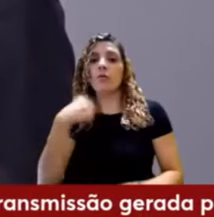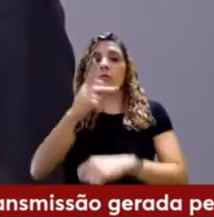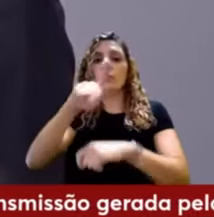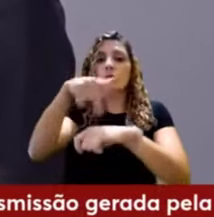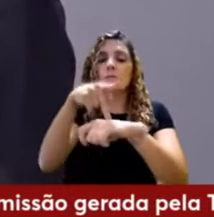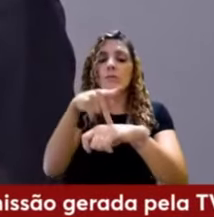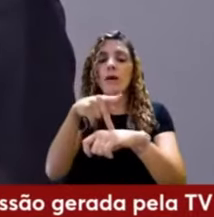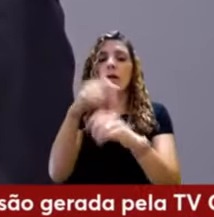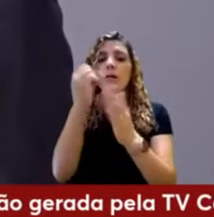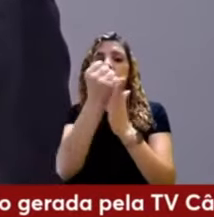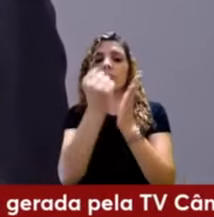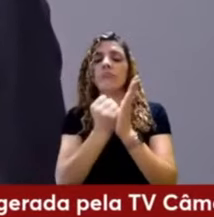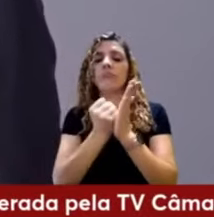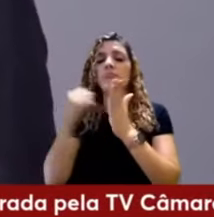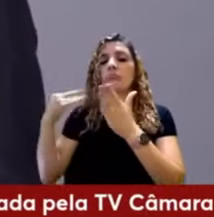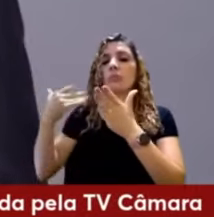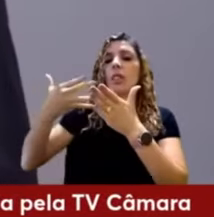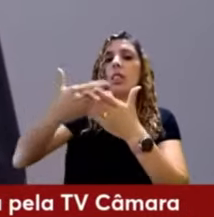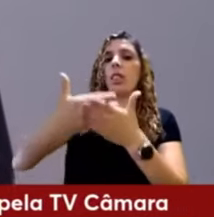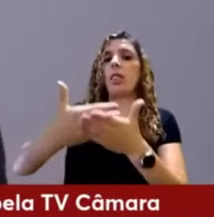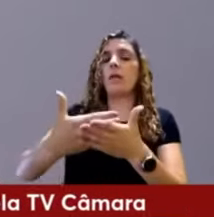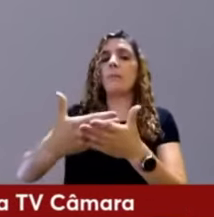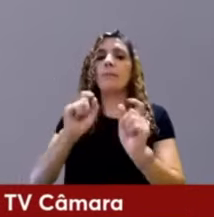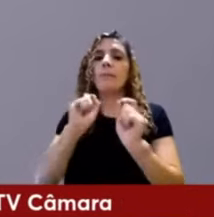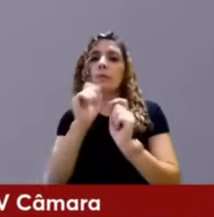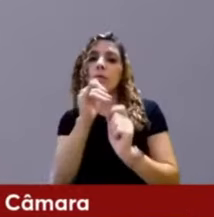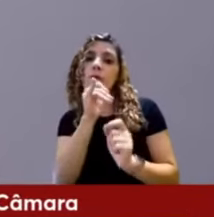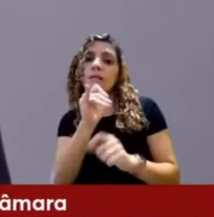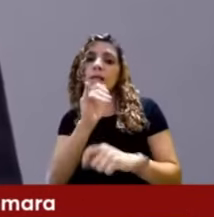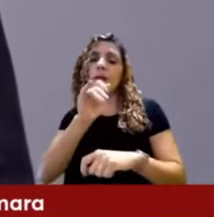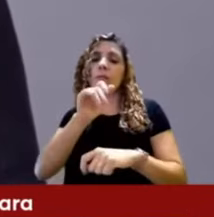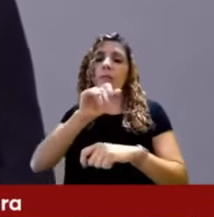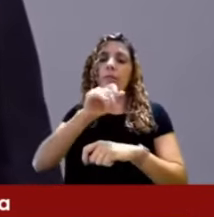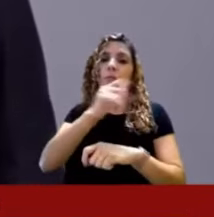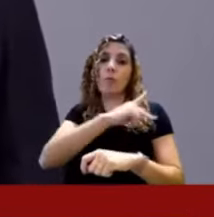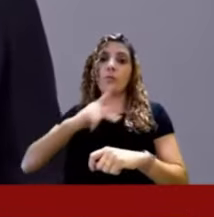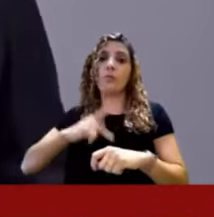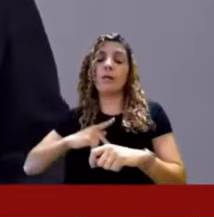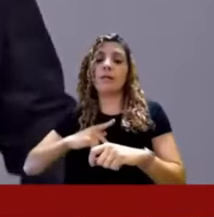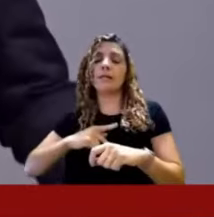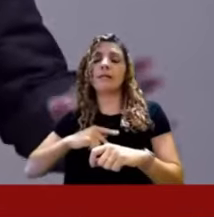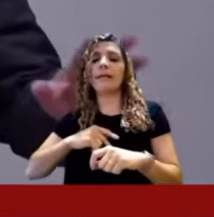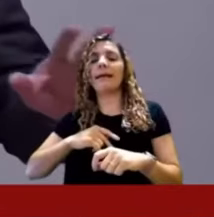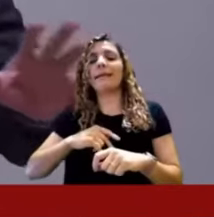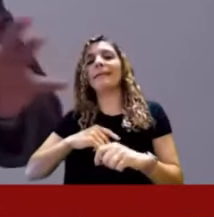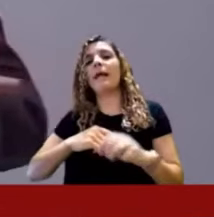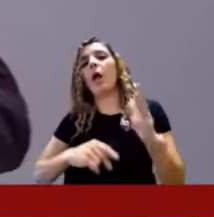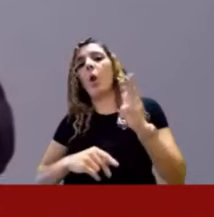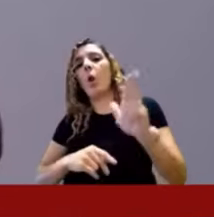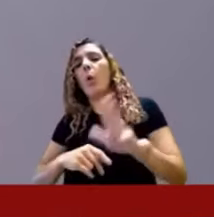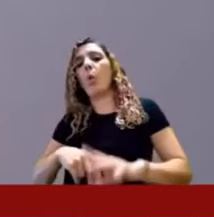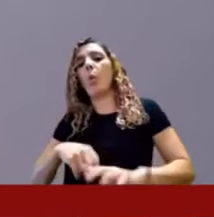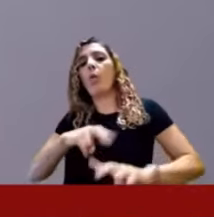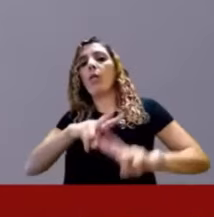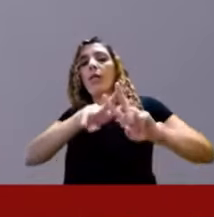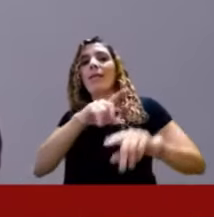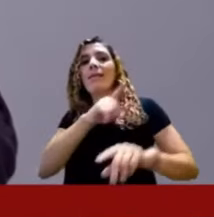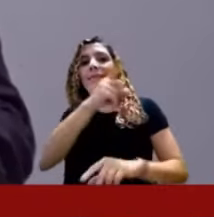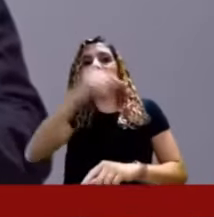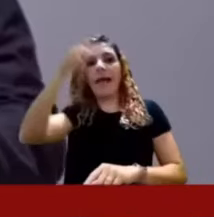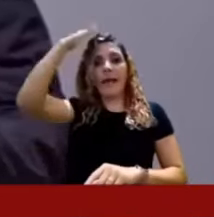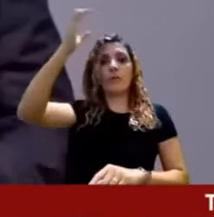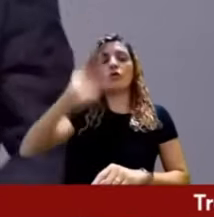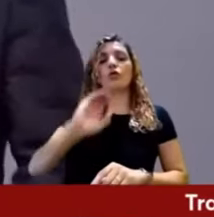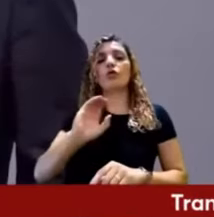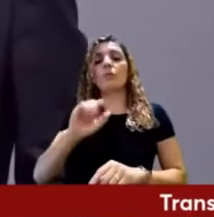décadas. Quando o presidente Lula estava lá em Curitiba, se formou um grupo aqui em Brasília,